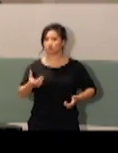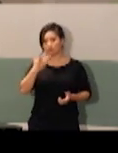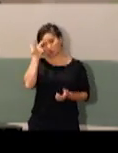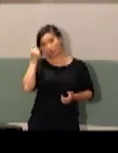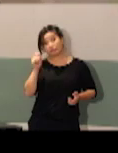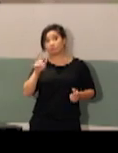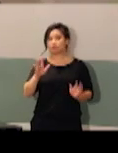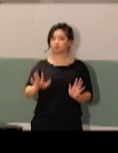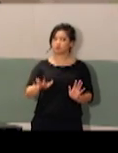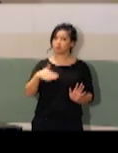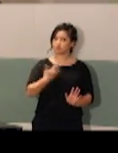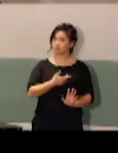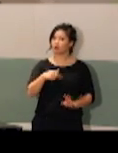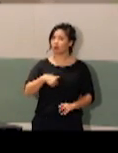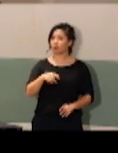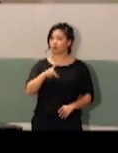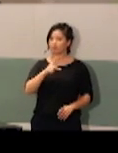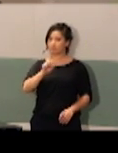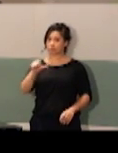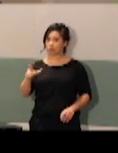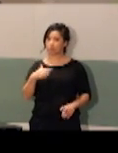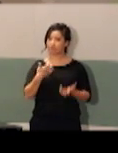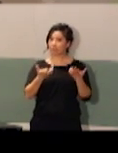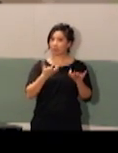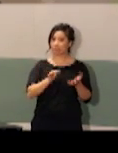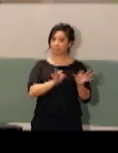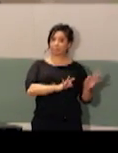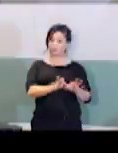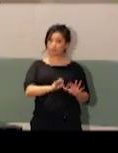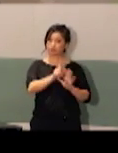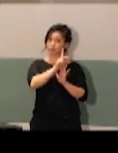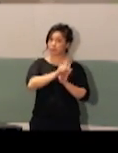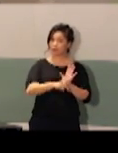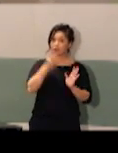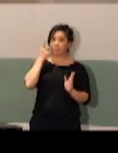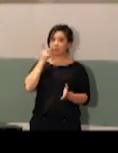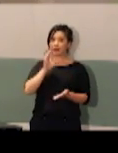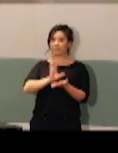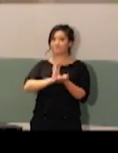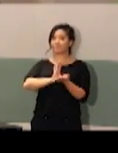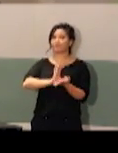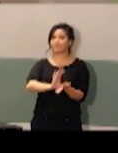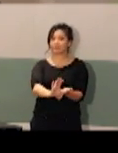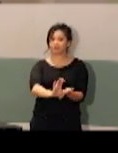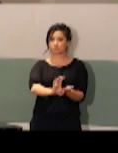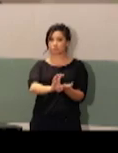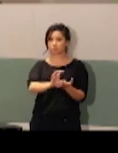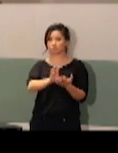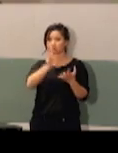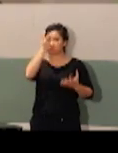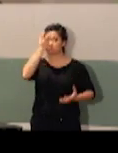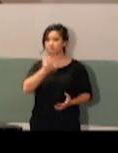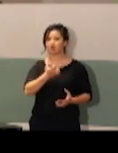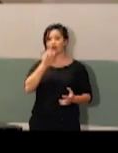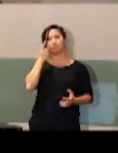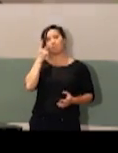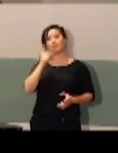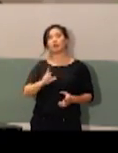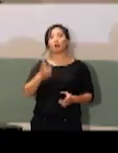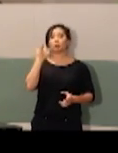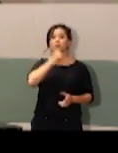ousado de investir pesado no transporte ferroviário e no